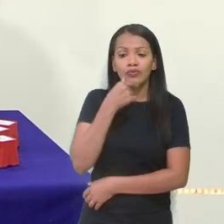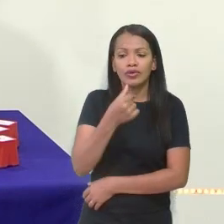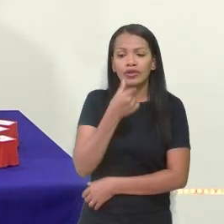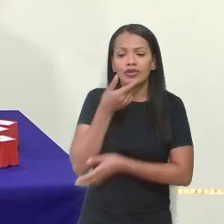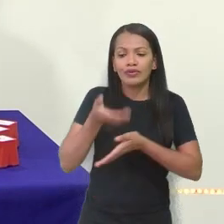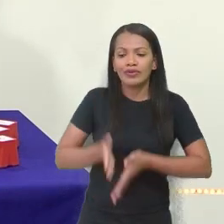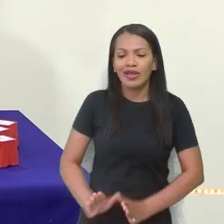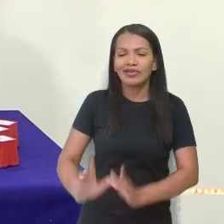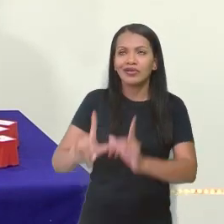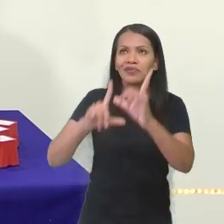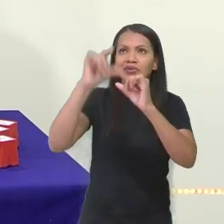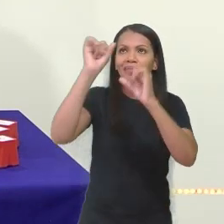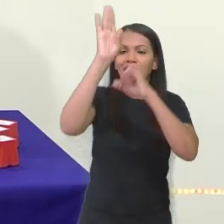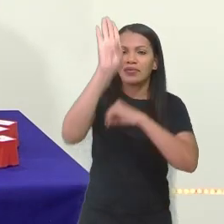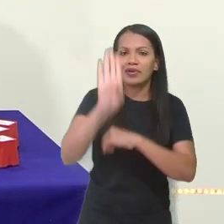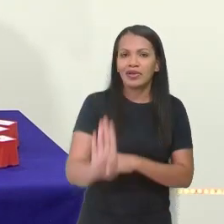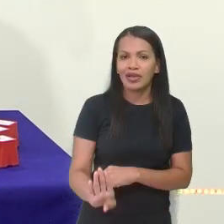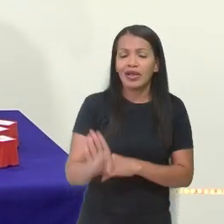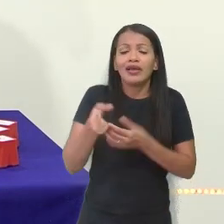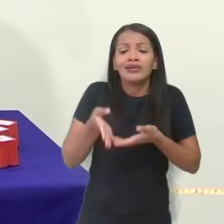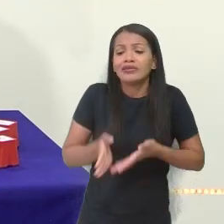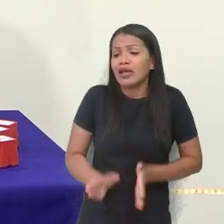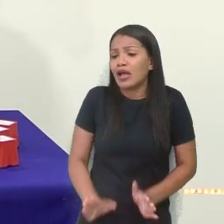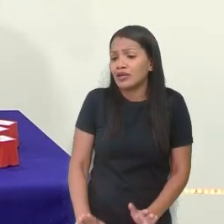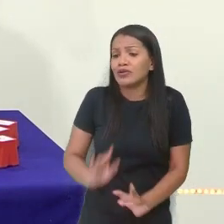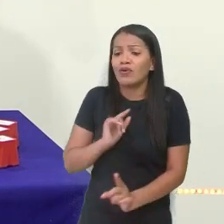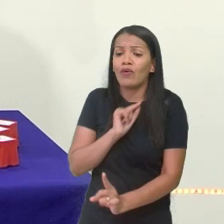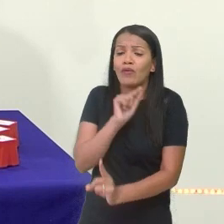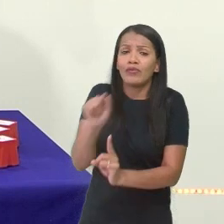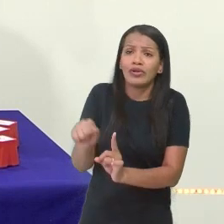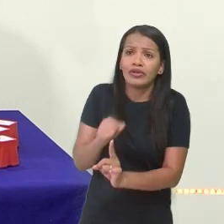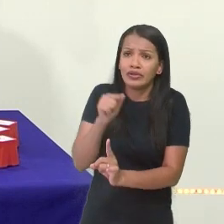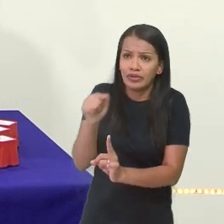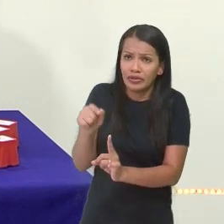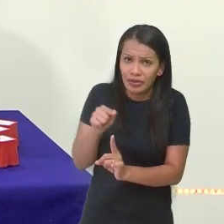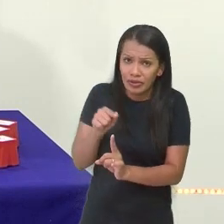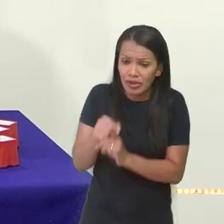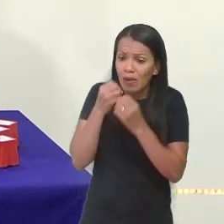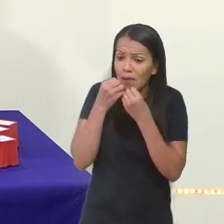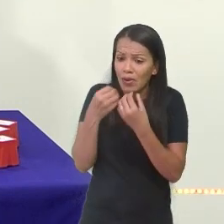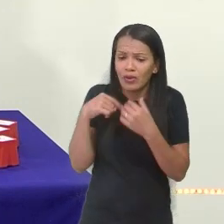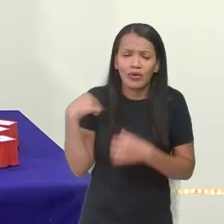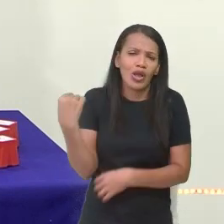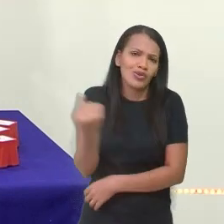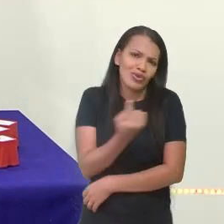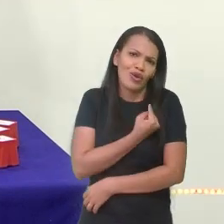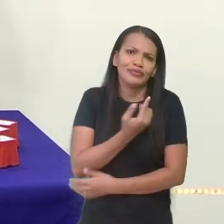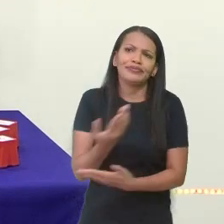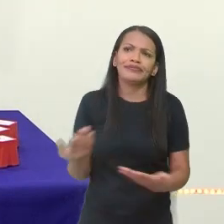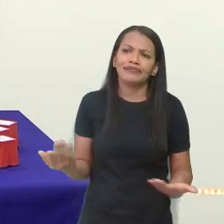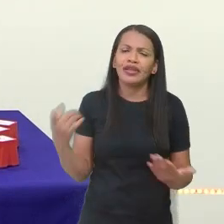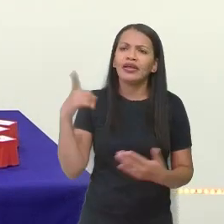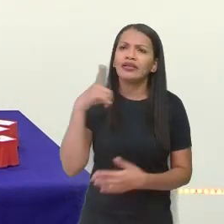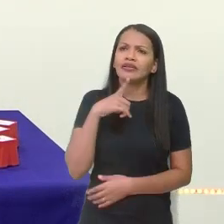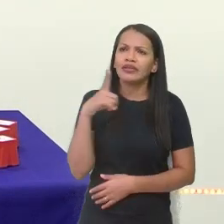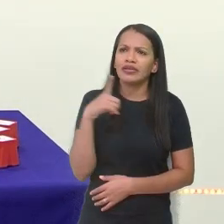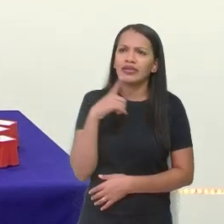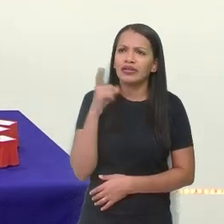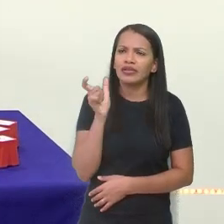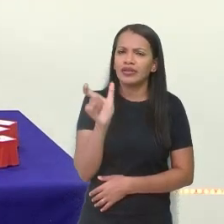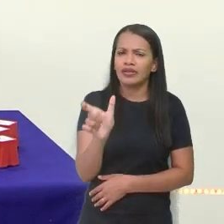em Belém, nasceu tão somente para querer bem. Aqui eu tenho a